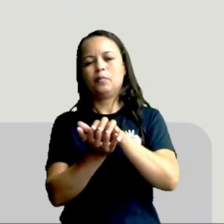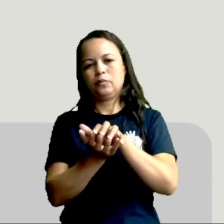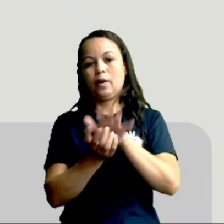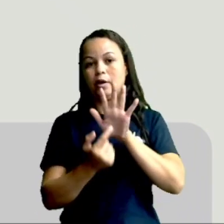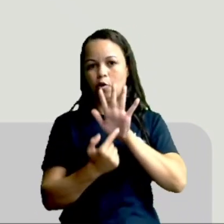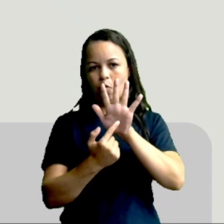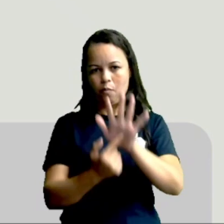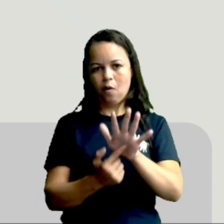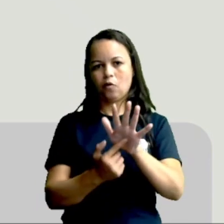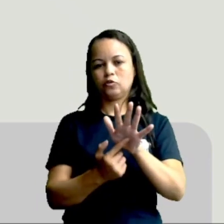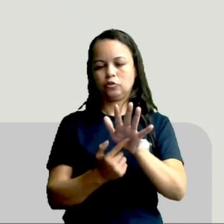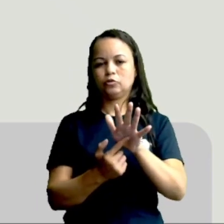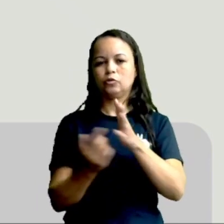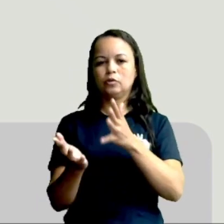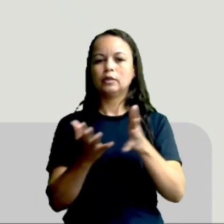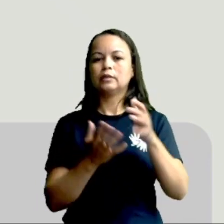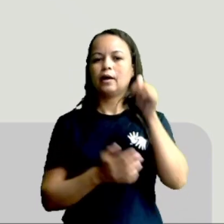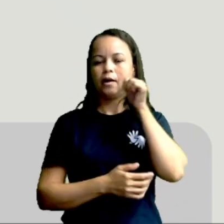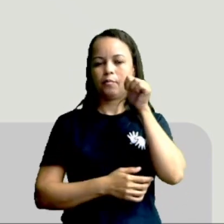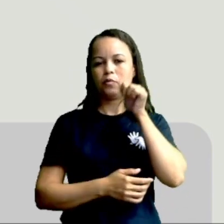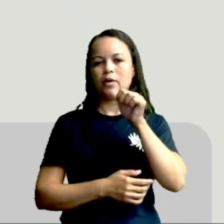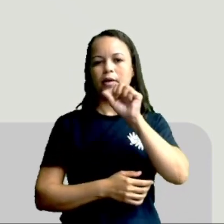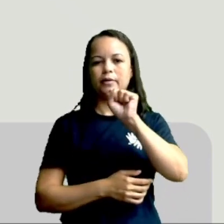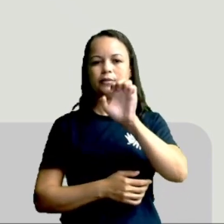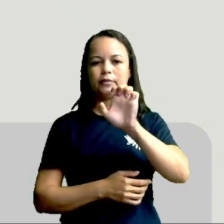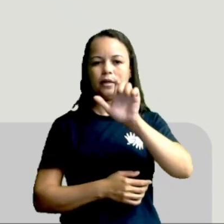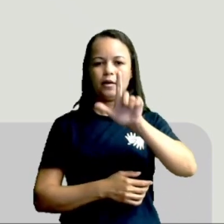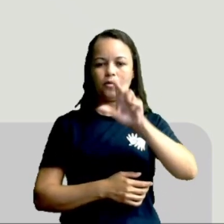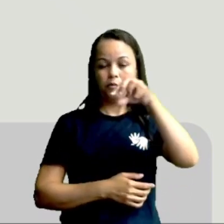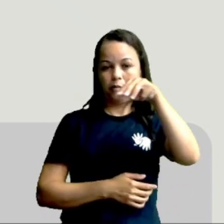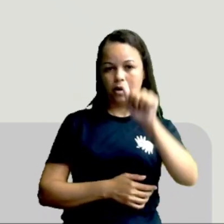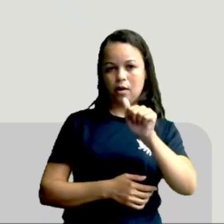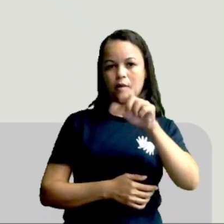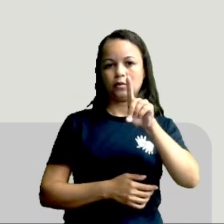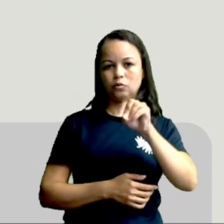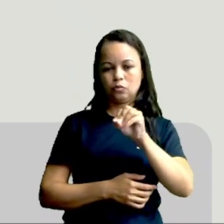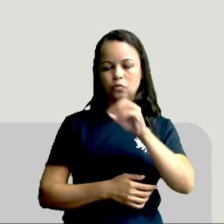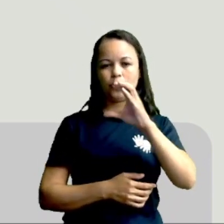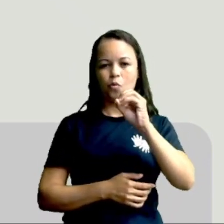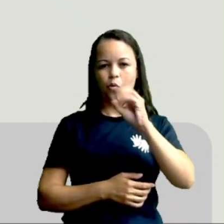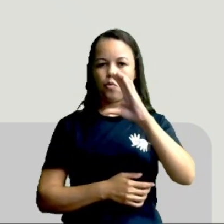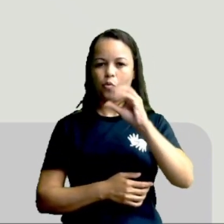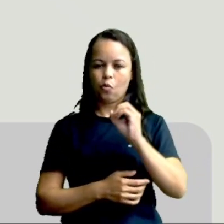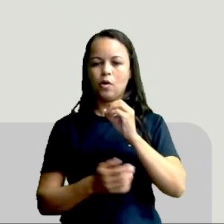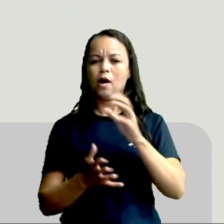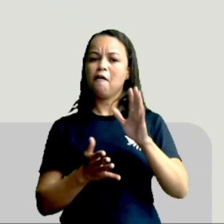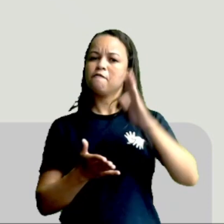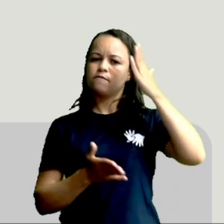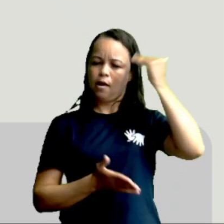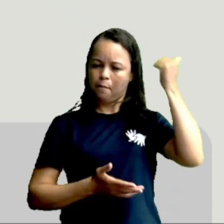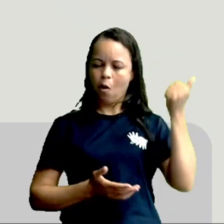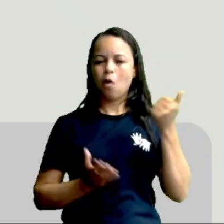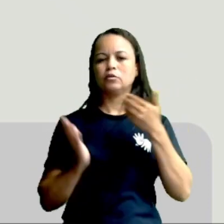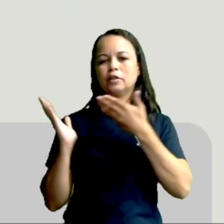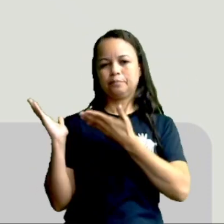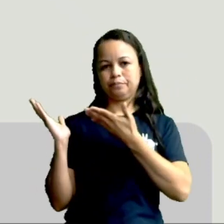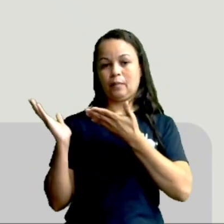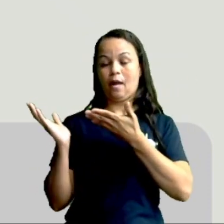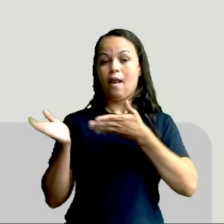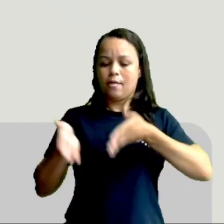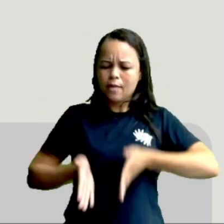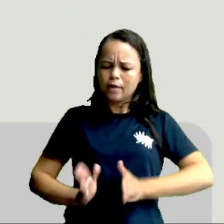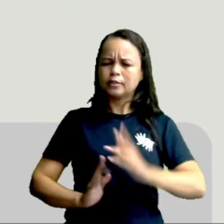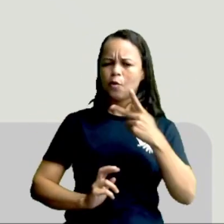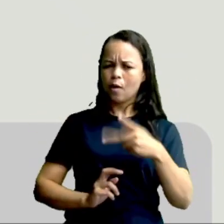vocês a imagem de Dona Selma do Coco, muito famosa na dança do coco. E ela nasceu aqui na